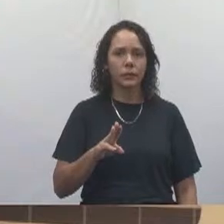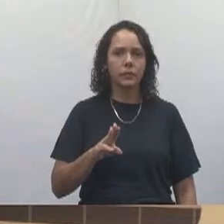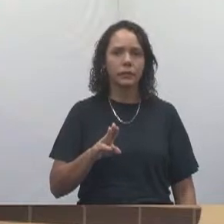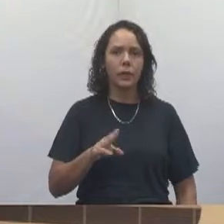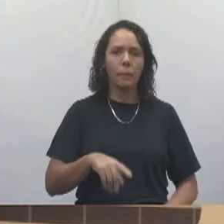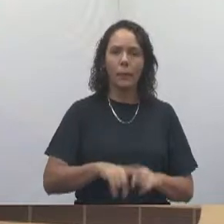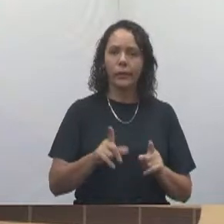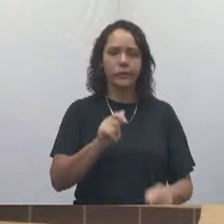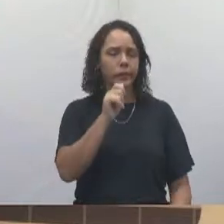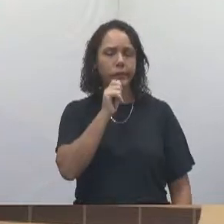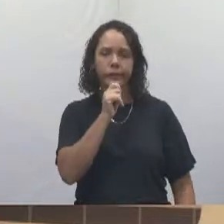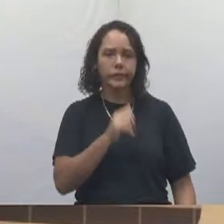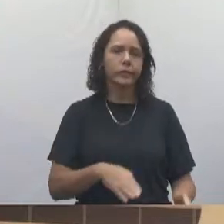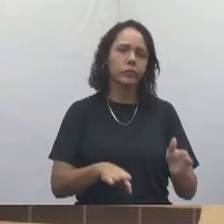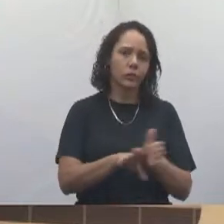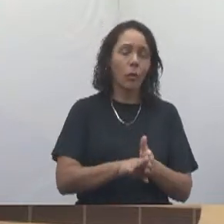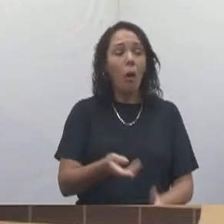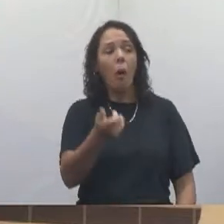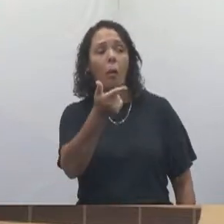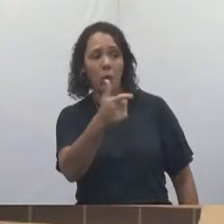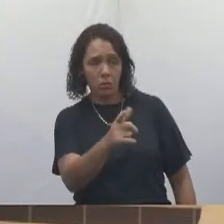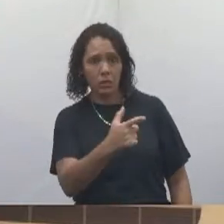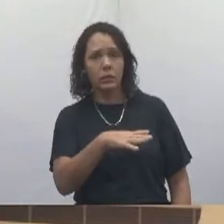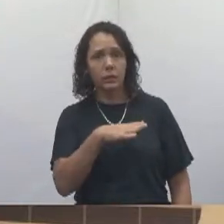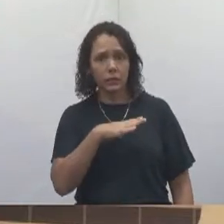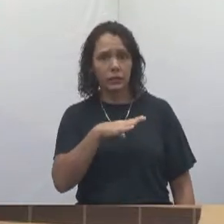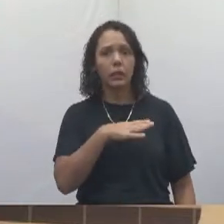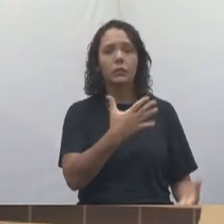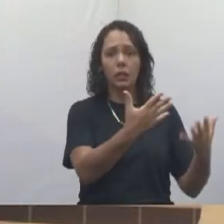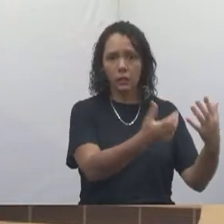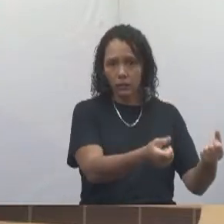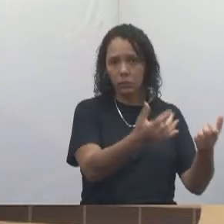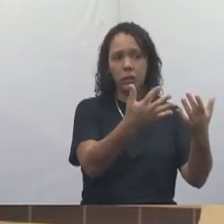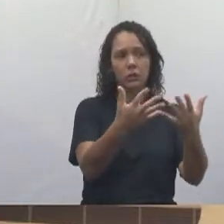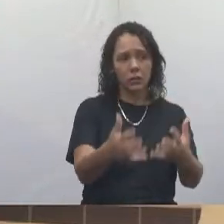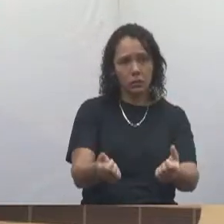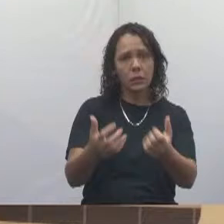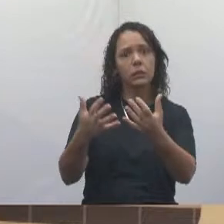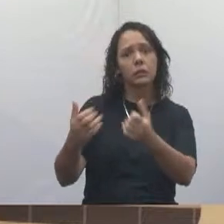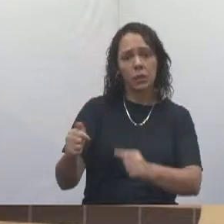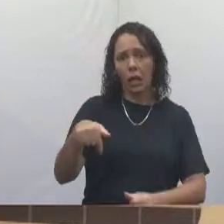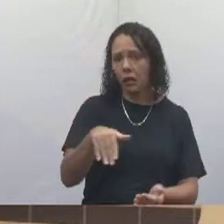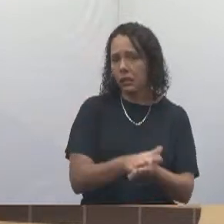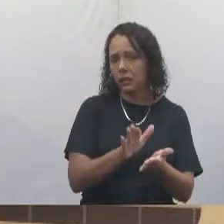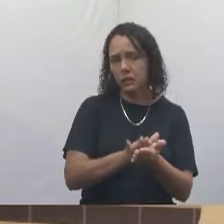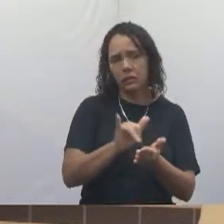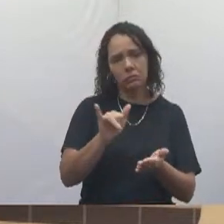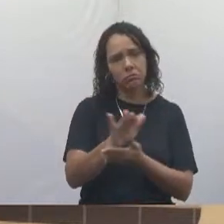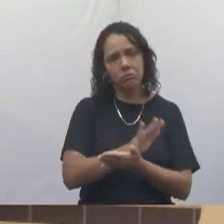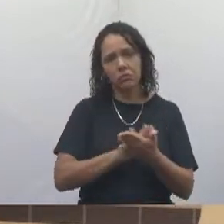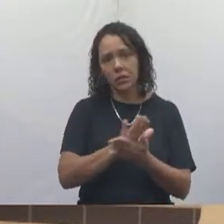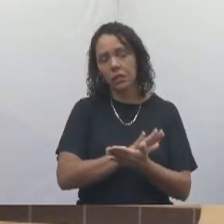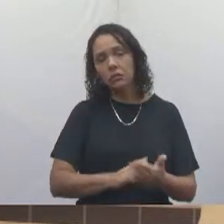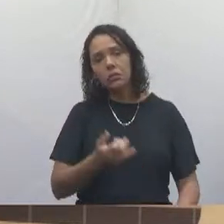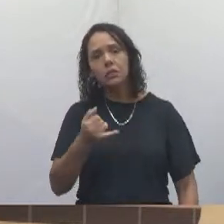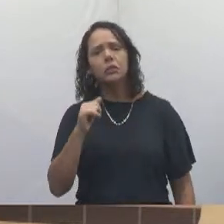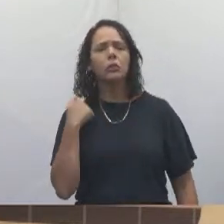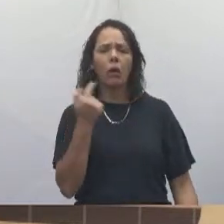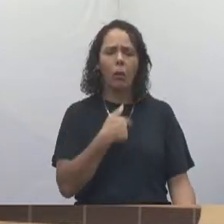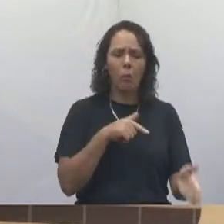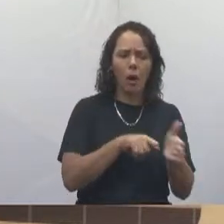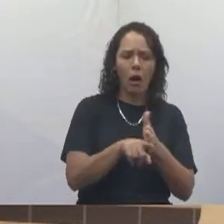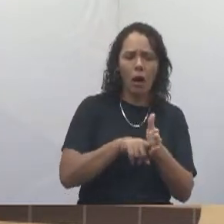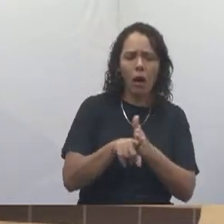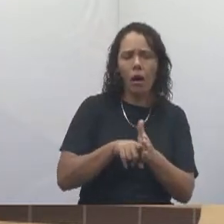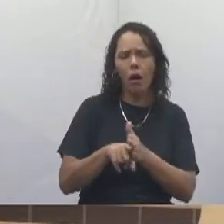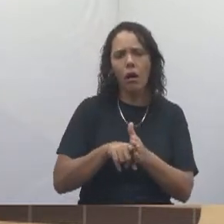50 milhões. Mas para Hortolândia chegou. Mas para Araraquara chegou. E se nós formos a fundo e verificarmos o que houve de